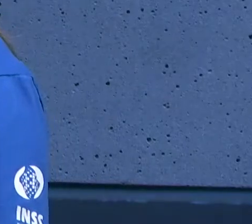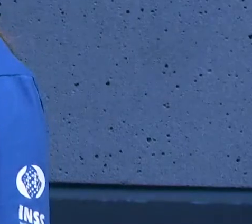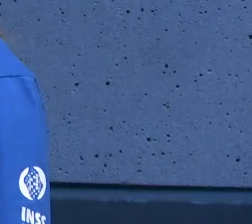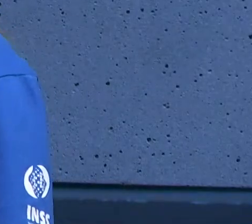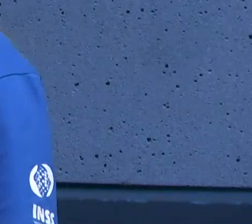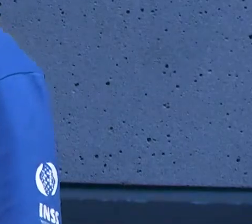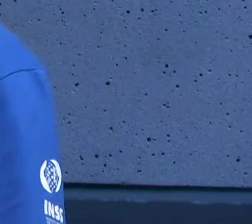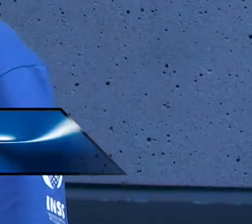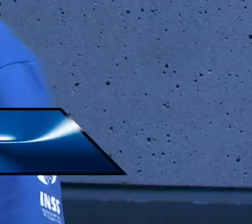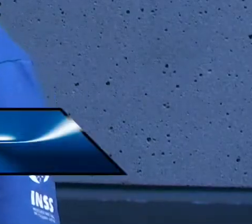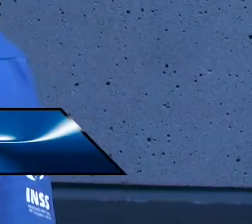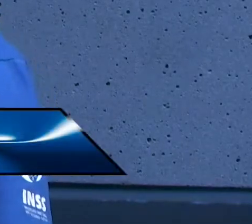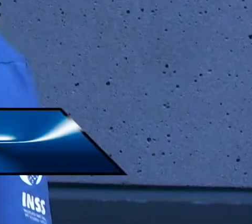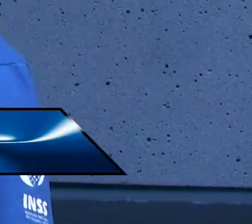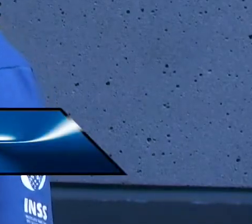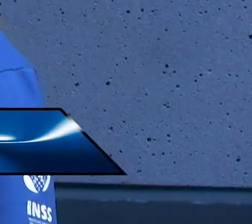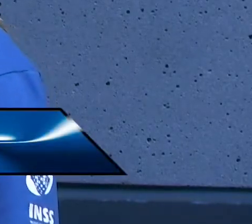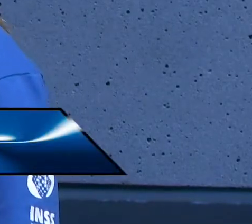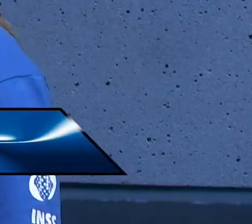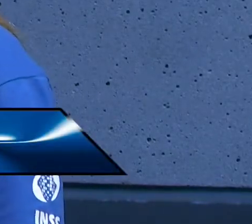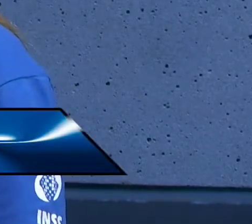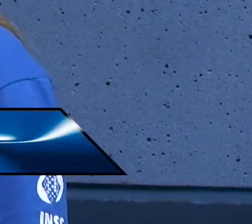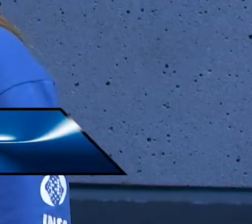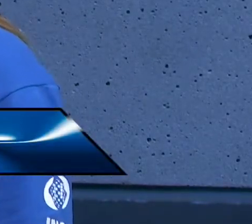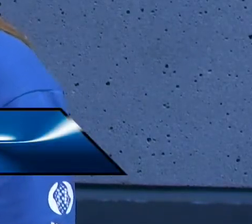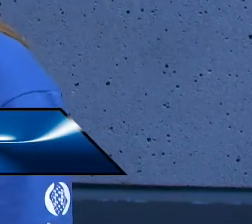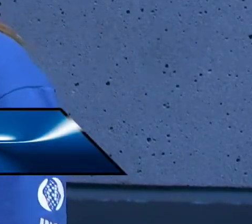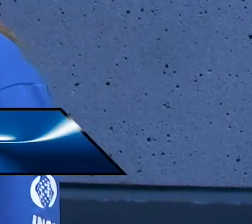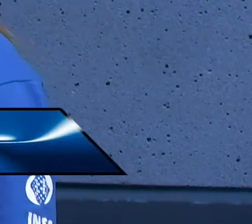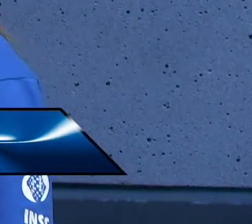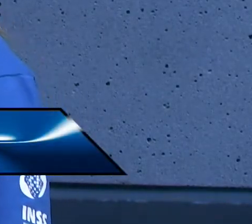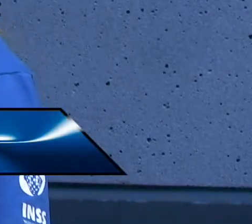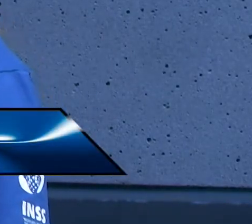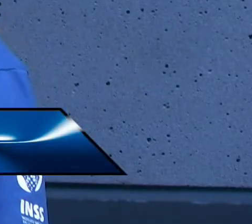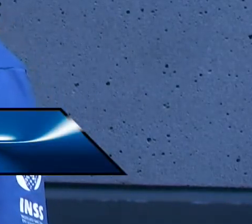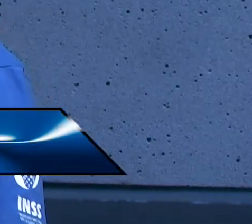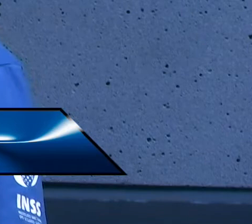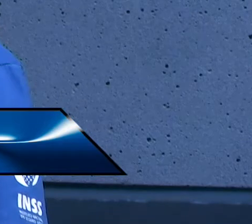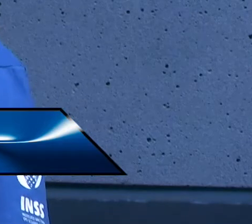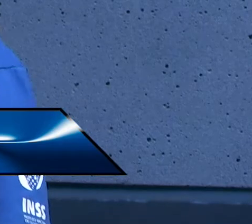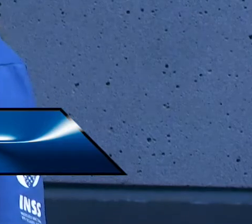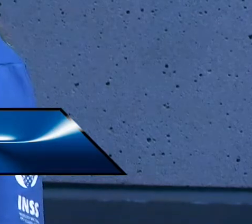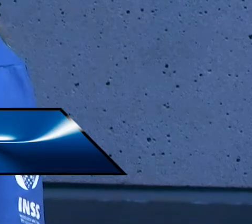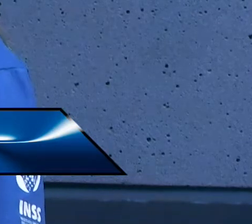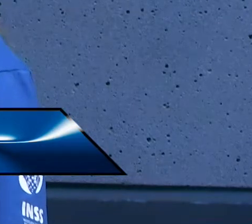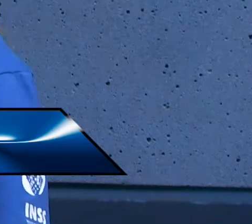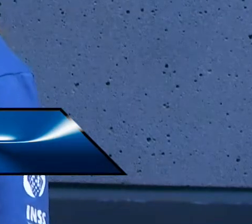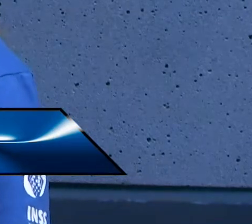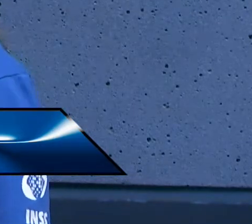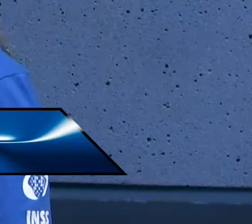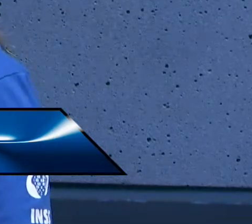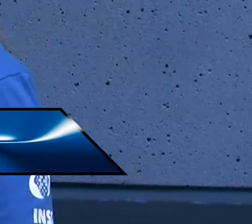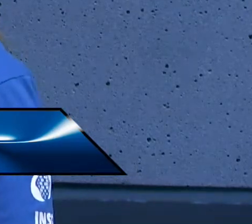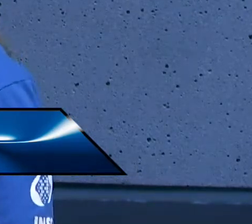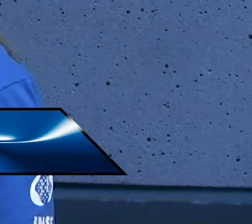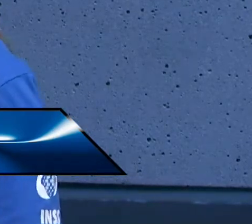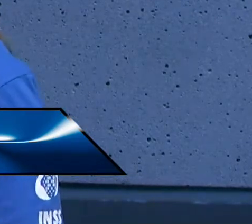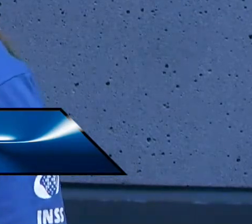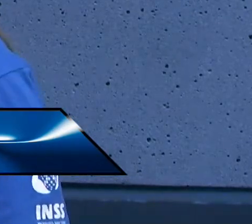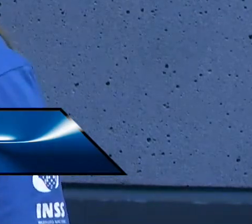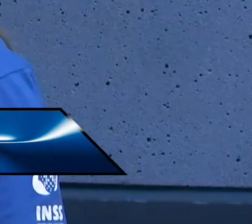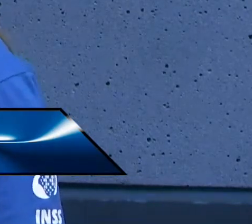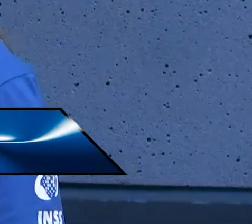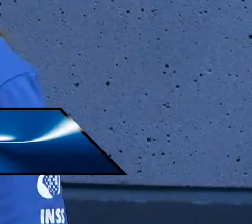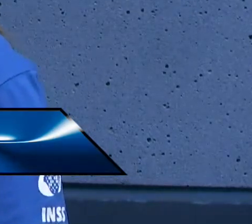Não existe 13º, não é um benefício previdenciário, não é uma aposentadoria, é um benefício instituído pela